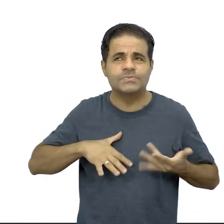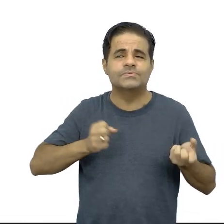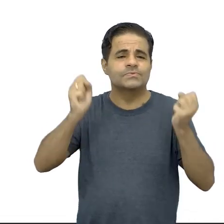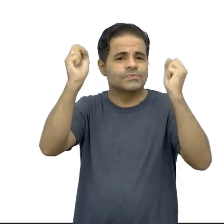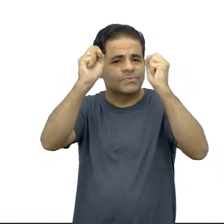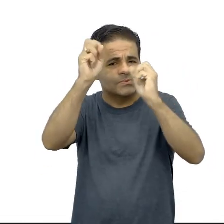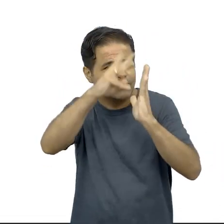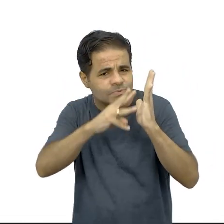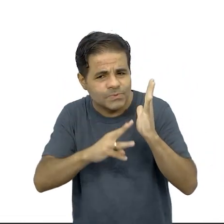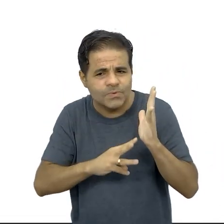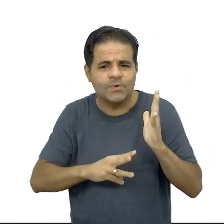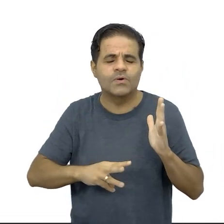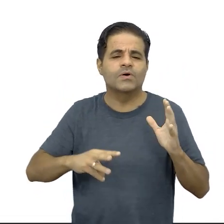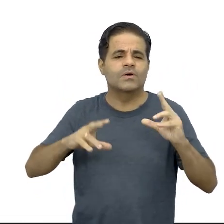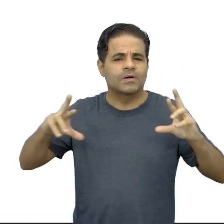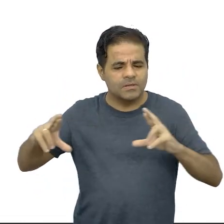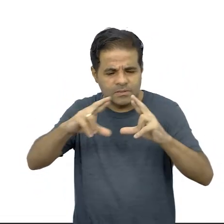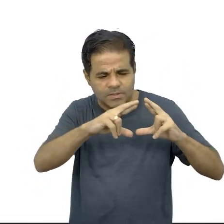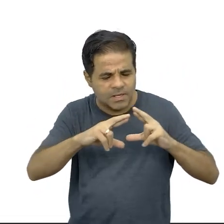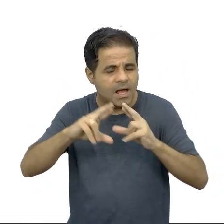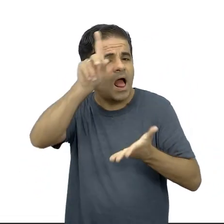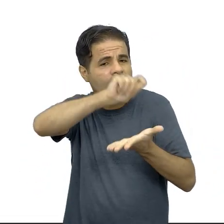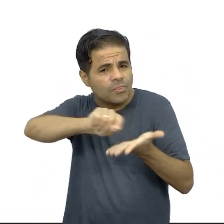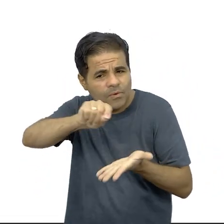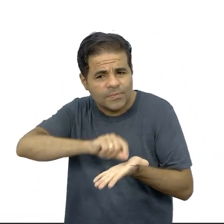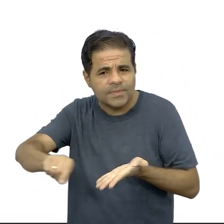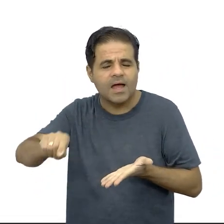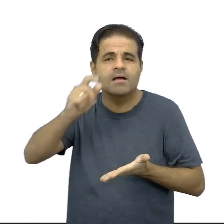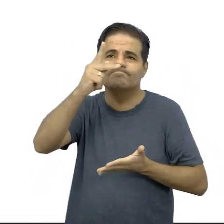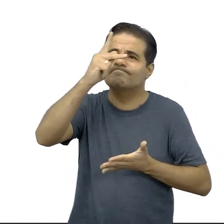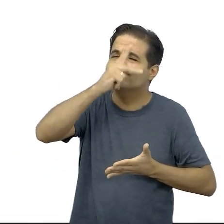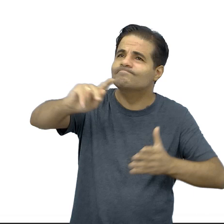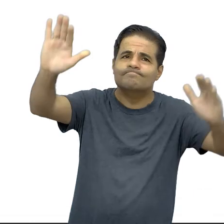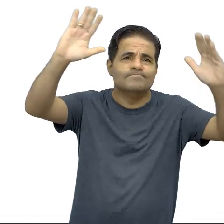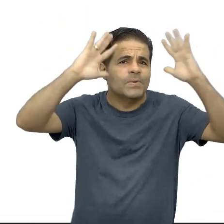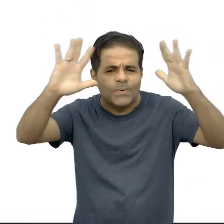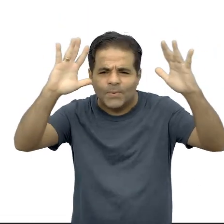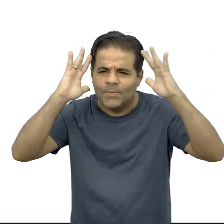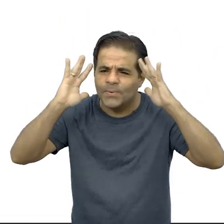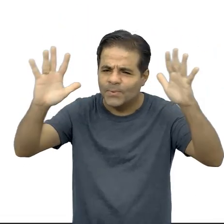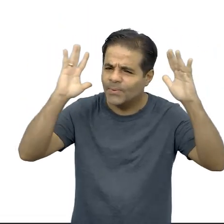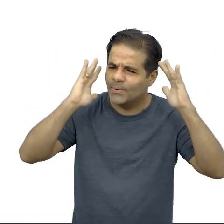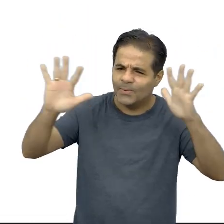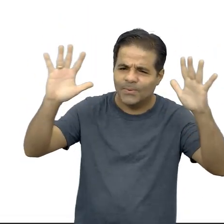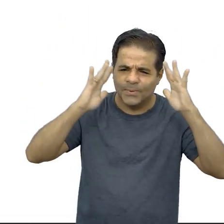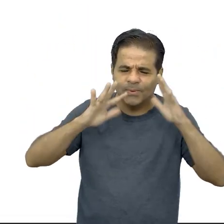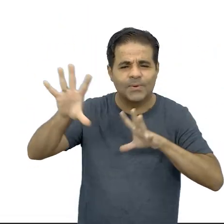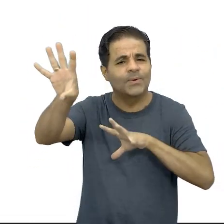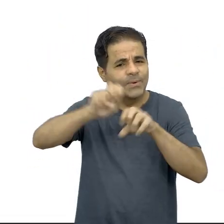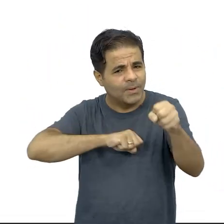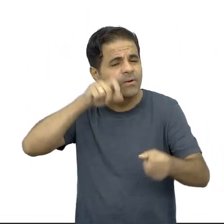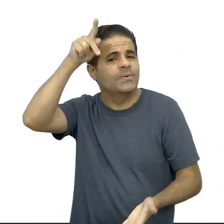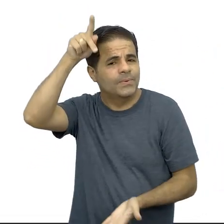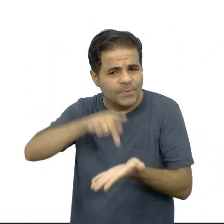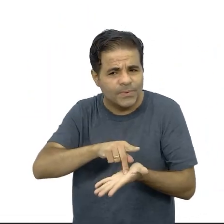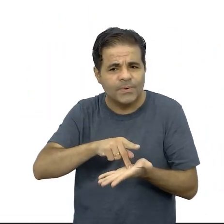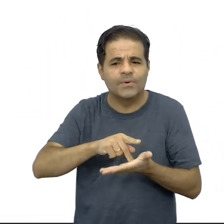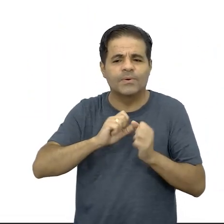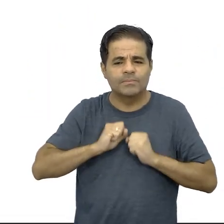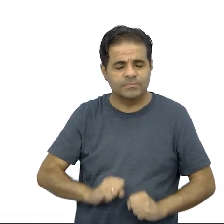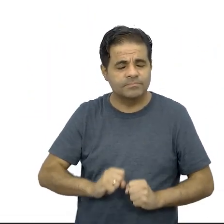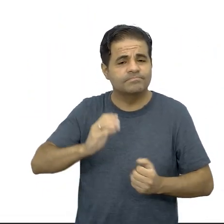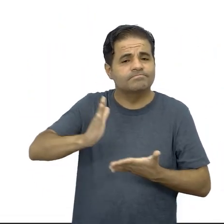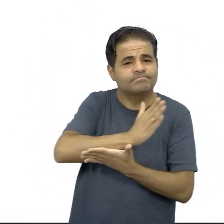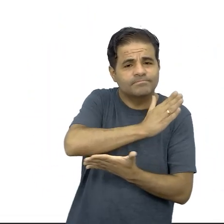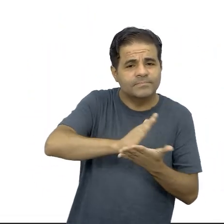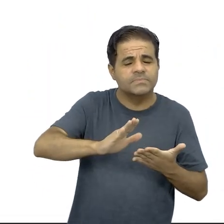Word, um Drive, né, para anotar as suas reflexões sobre as formações. De verdade, separar um